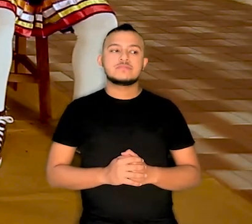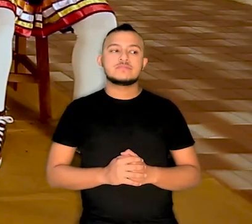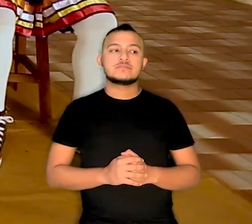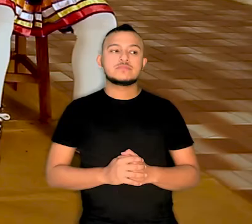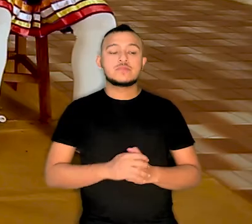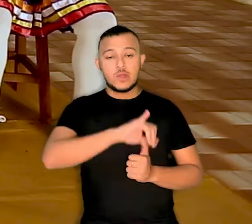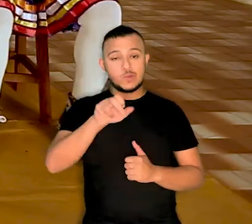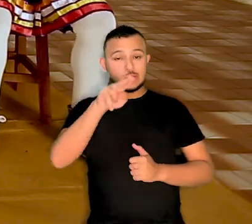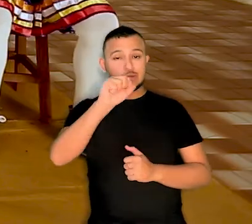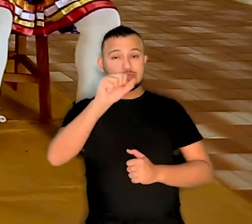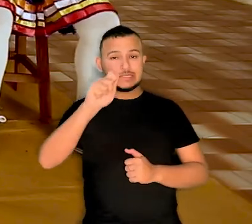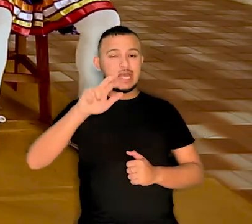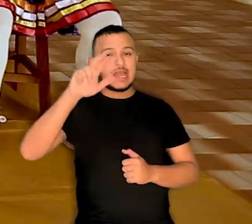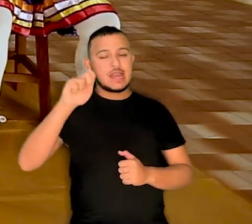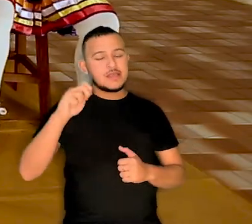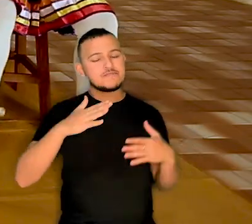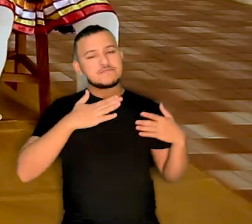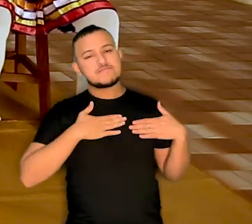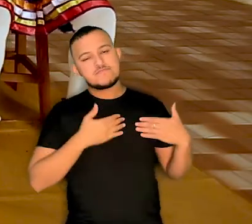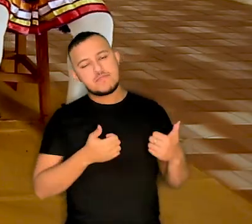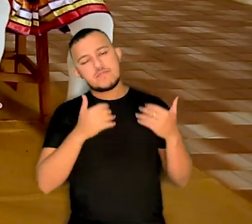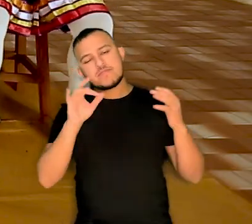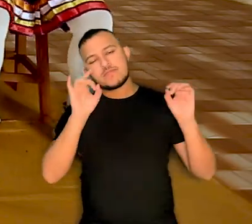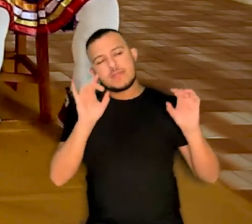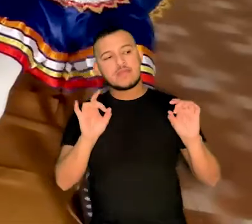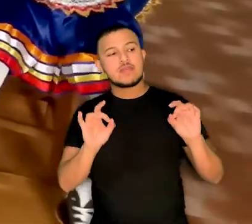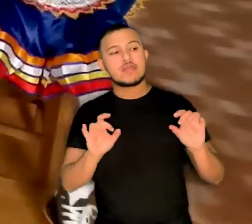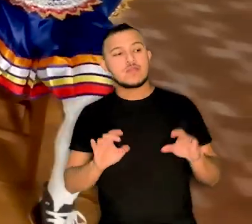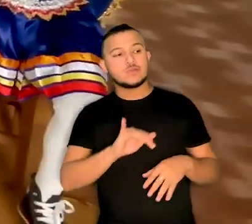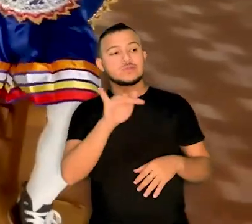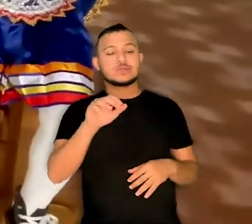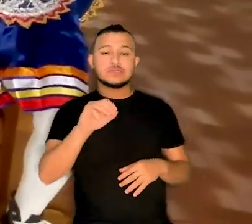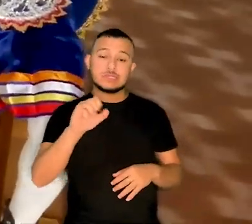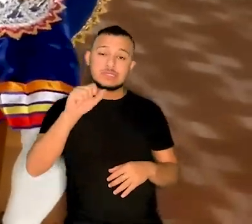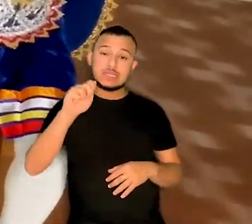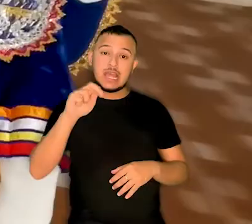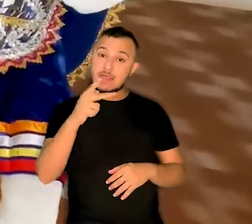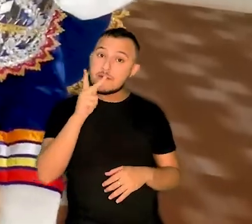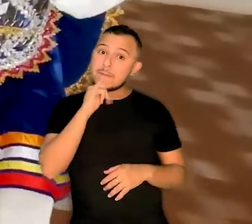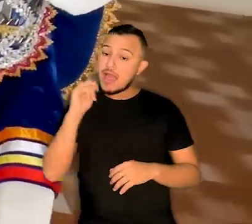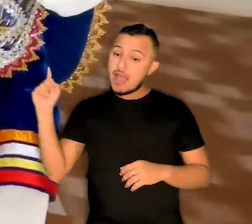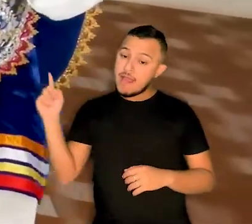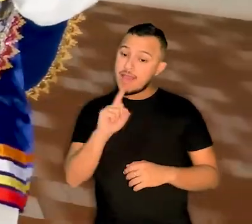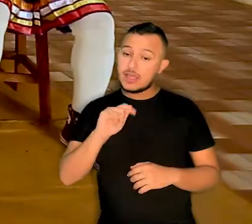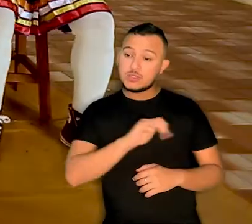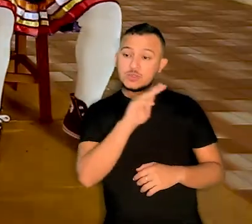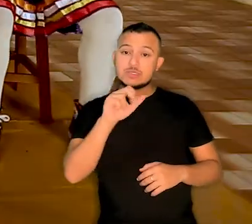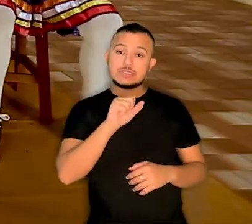Meu bem, juntar, juntará teu pai lá e vem, juntará meu bem,